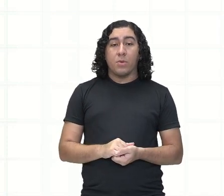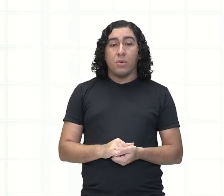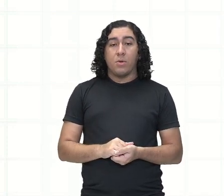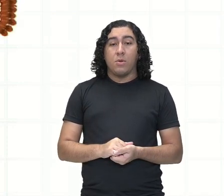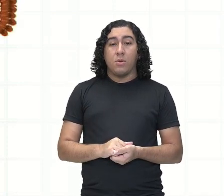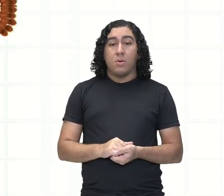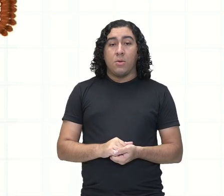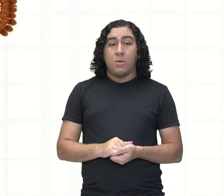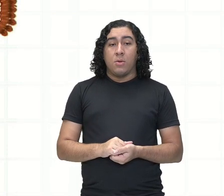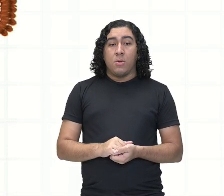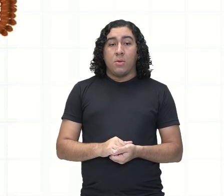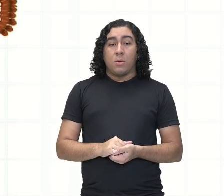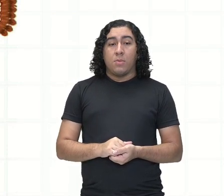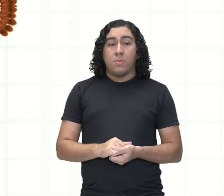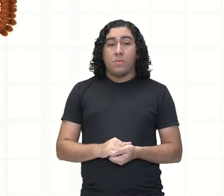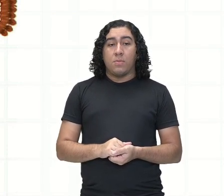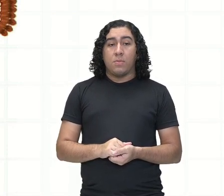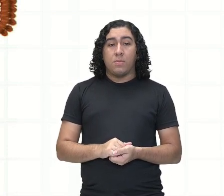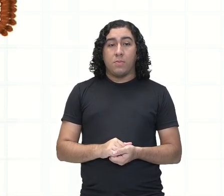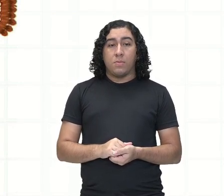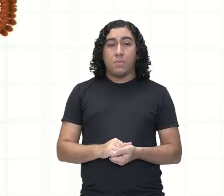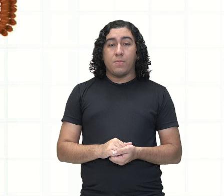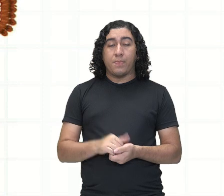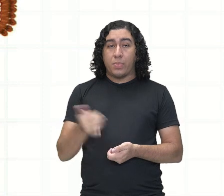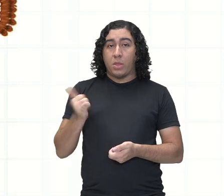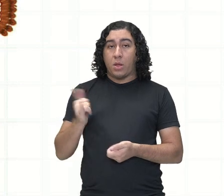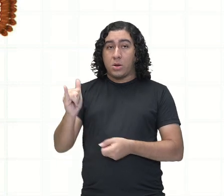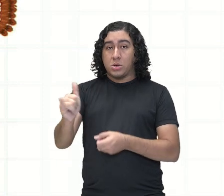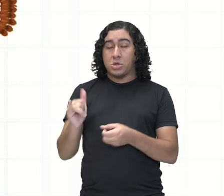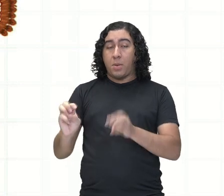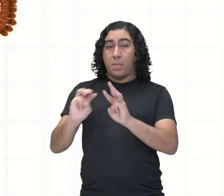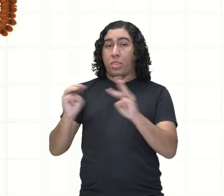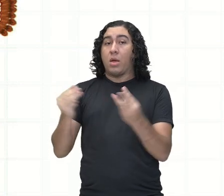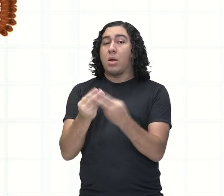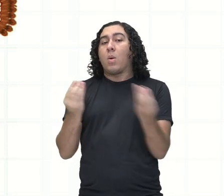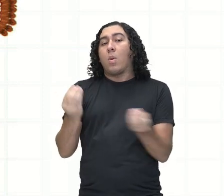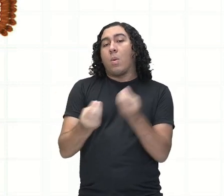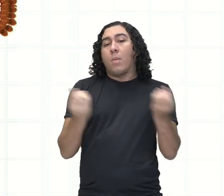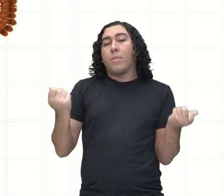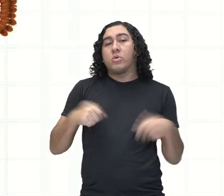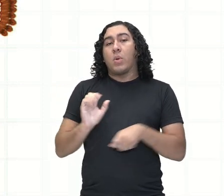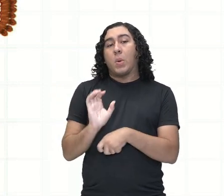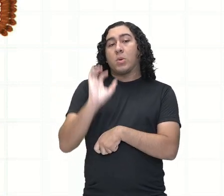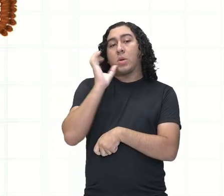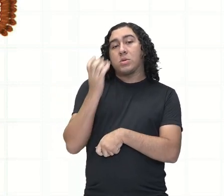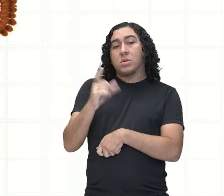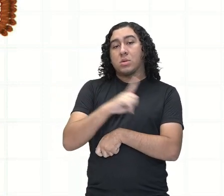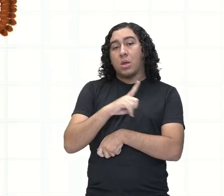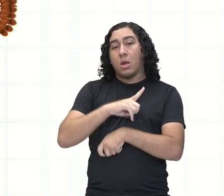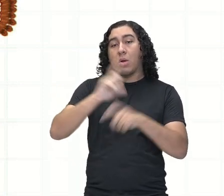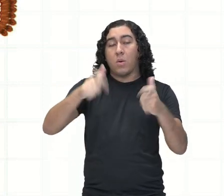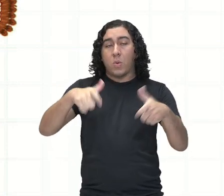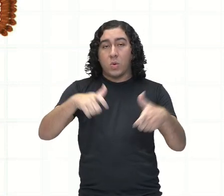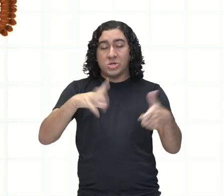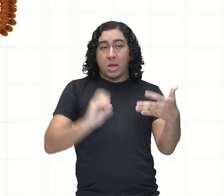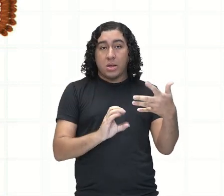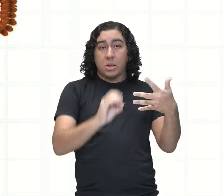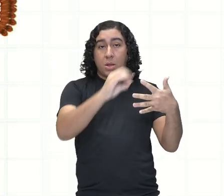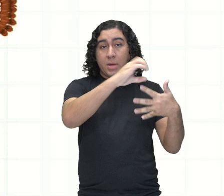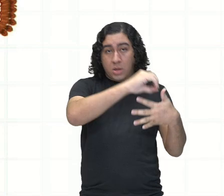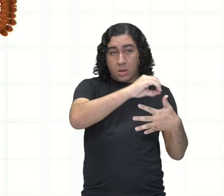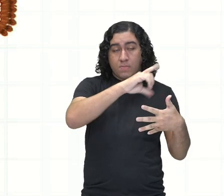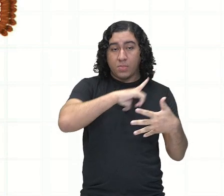de energia, em que é o processo de transferência de energia na cadeia